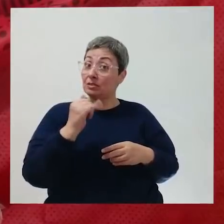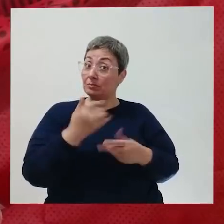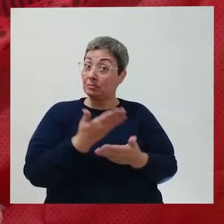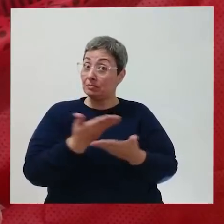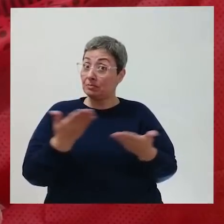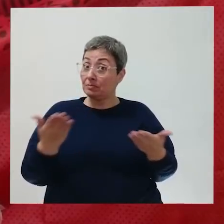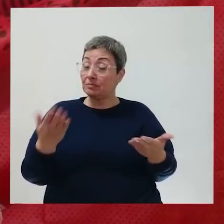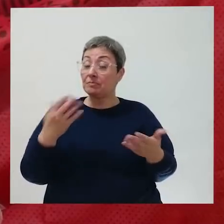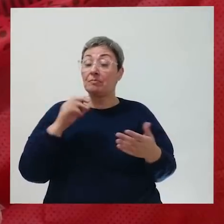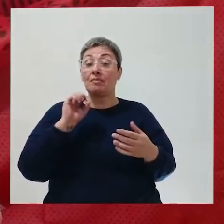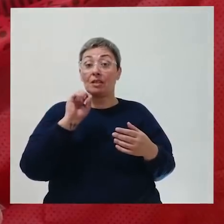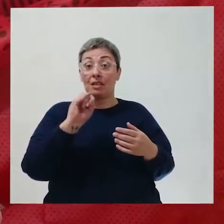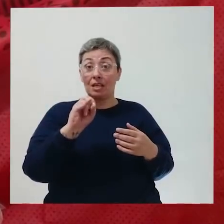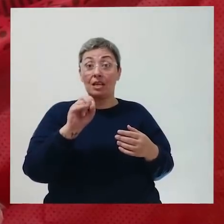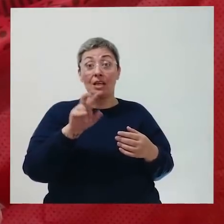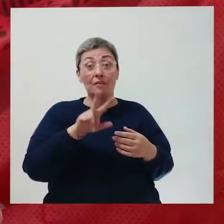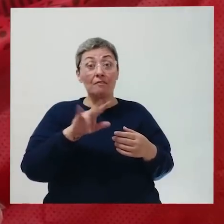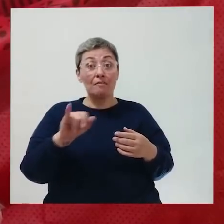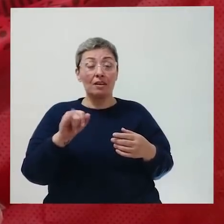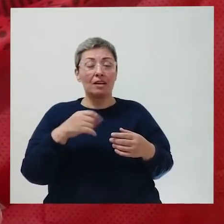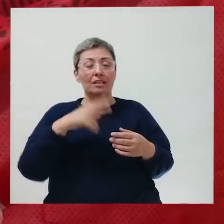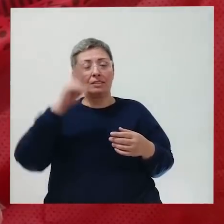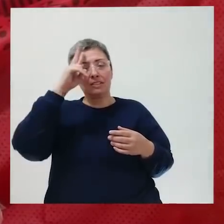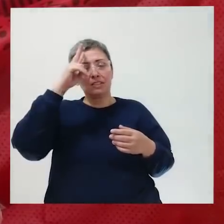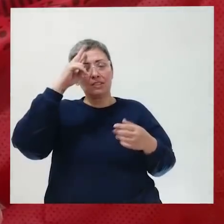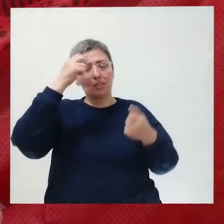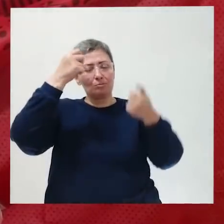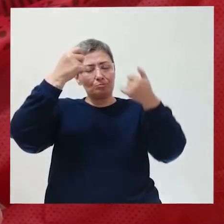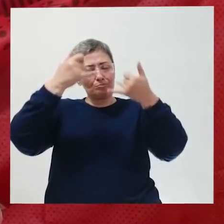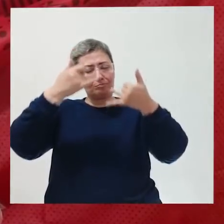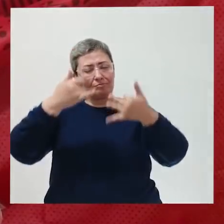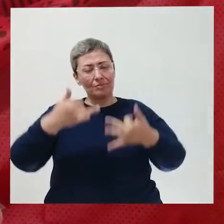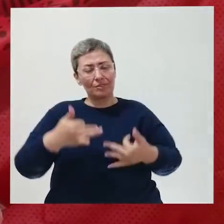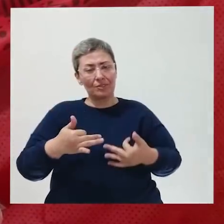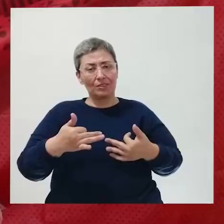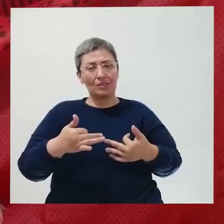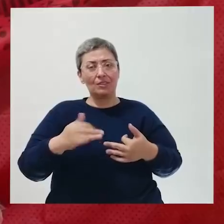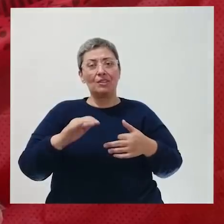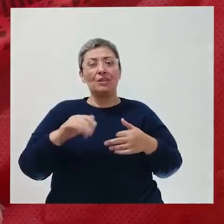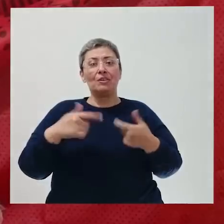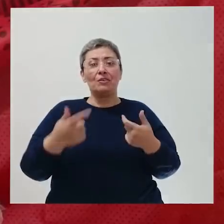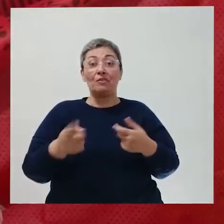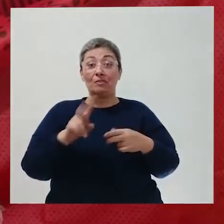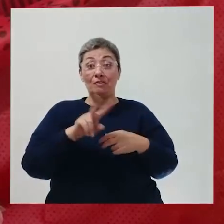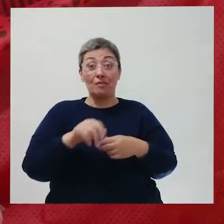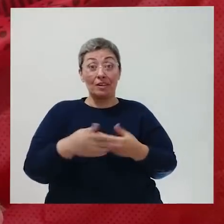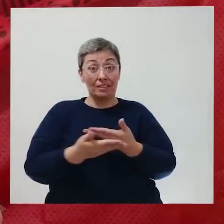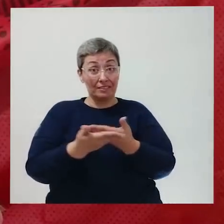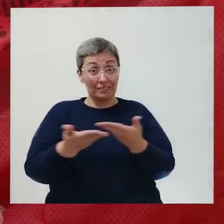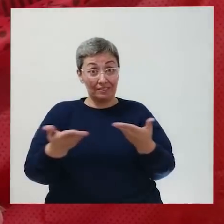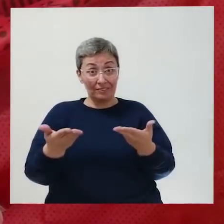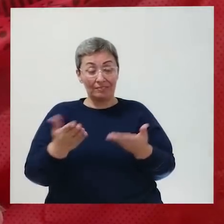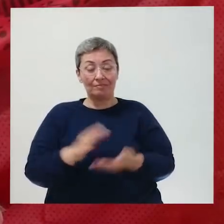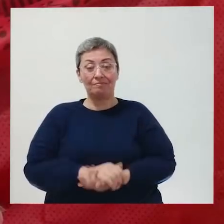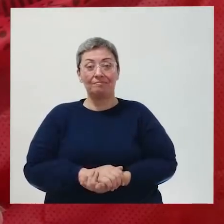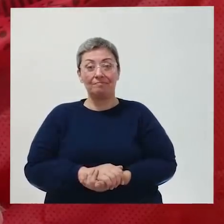vocês: quem vai ter muitas histórias para contar vai ser